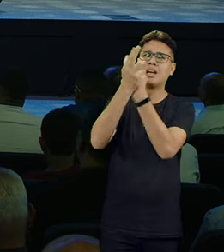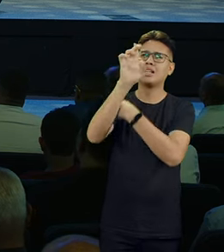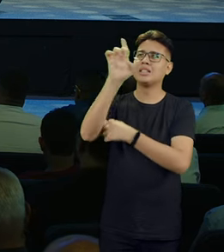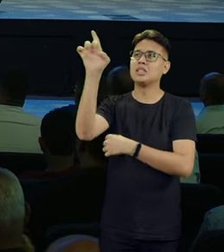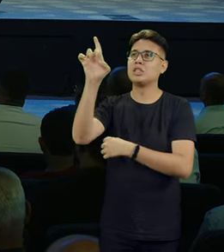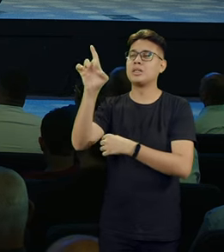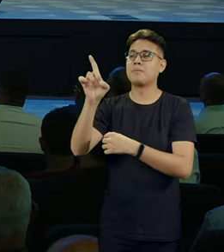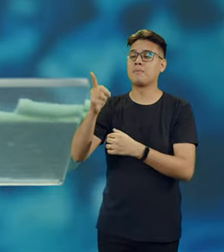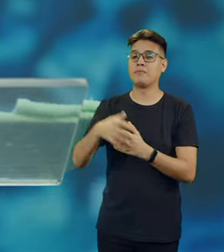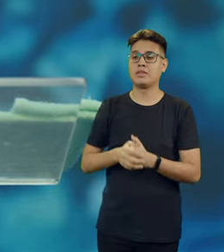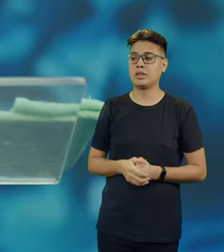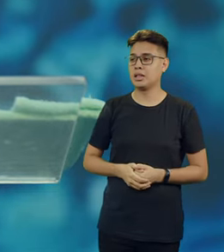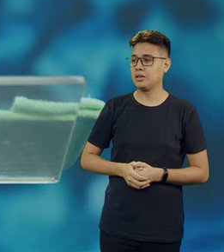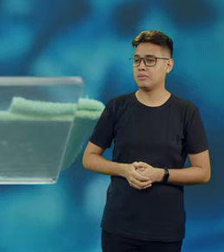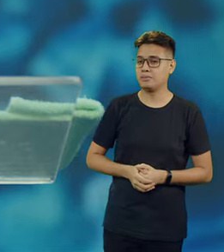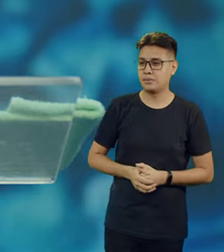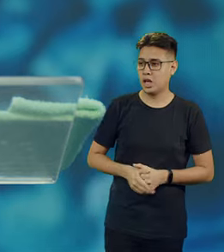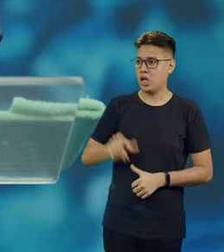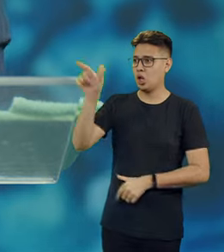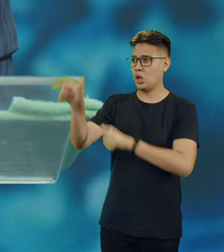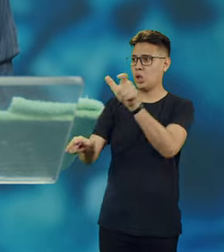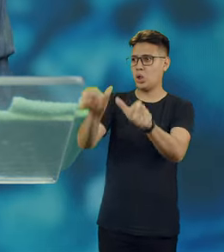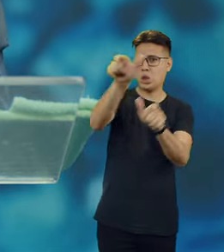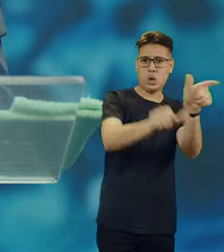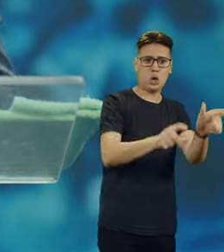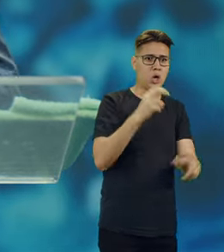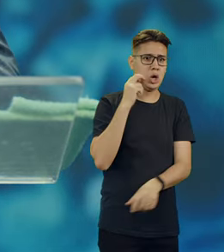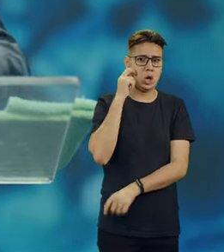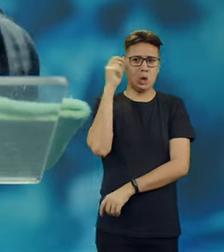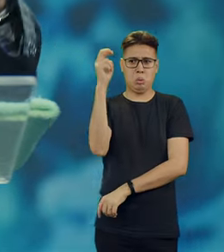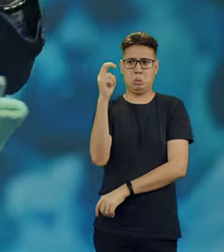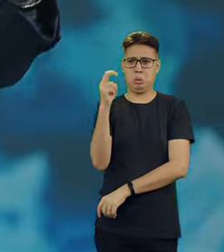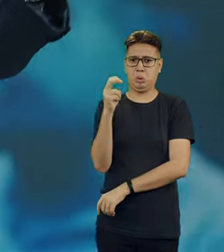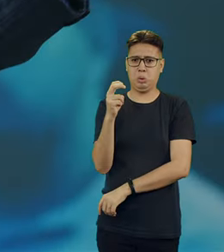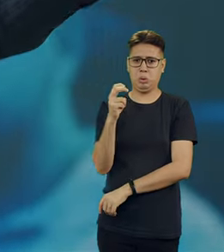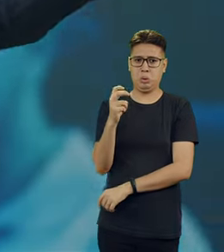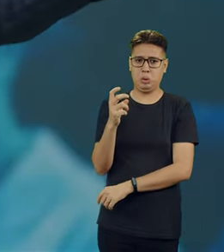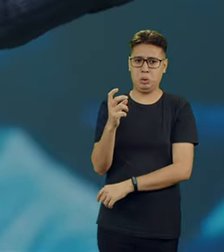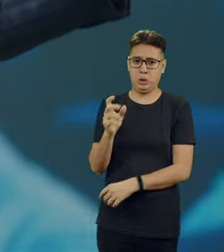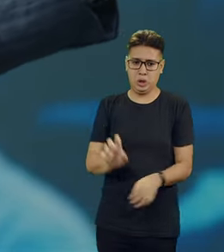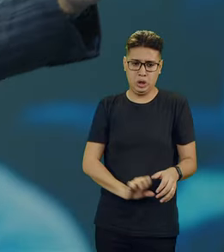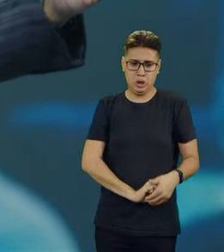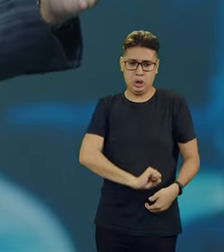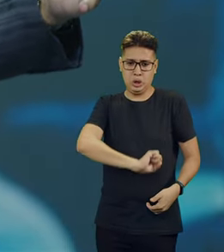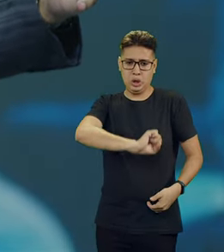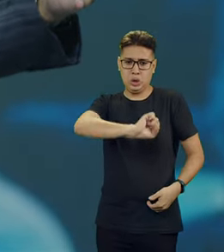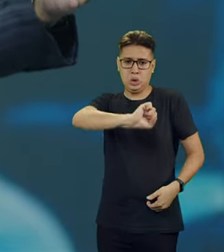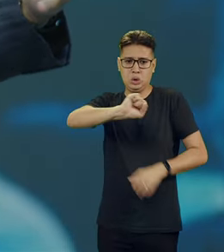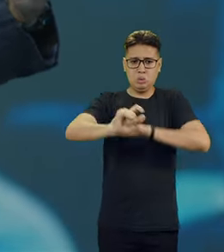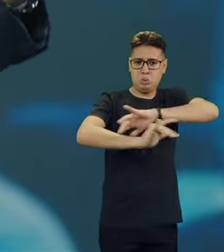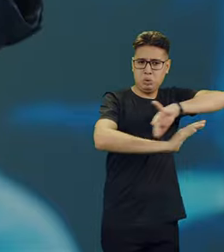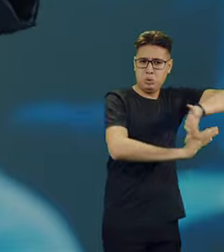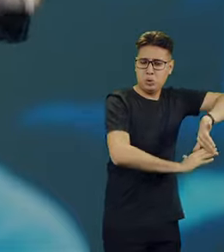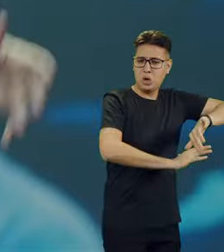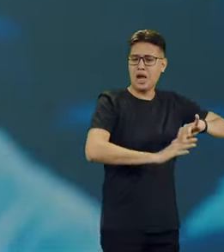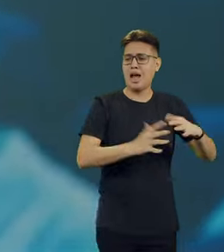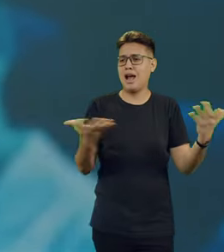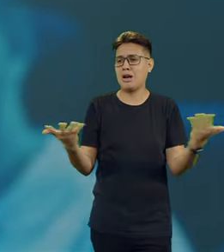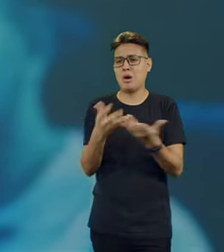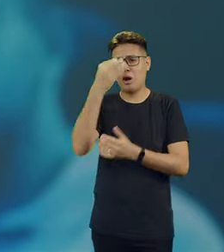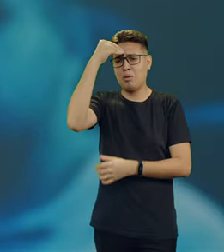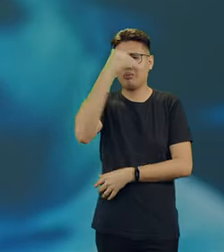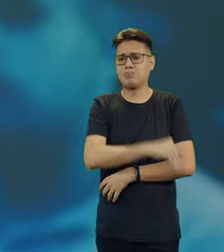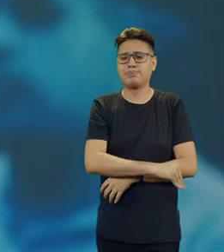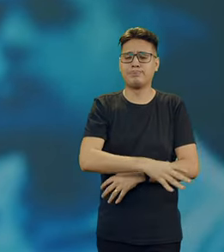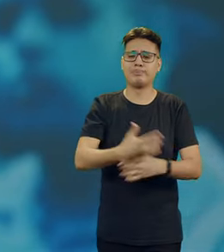Muitos estão sendo covardes, estão largando a armadura da fé e estão desistindo.